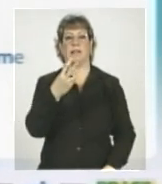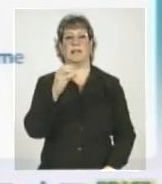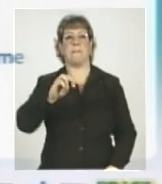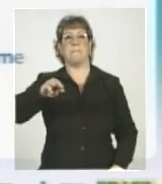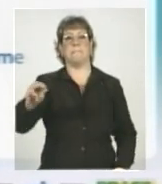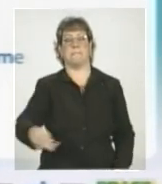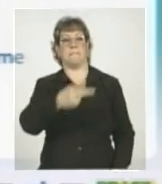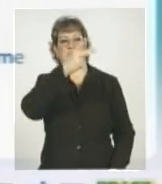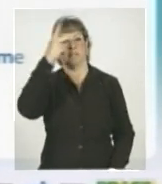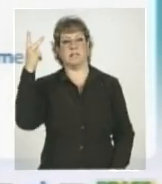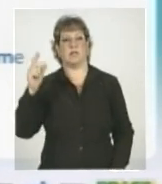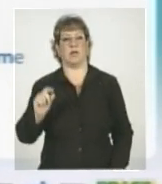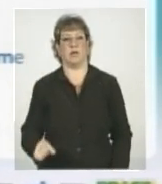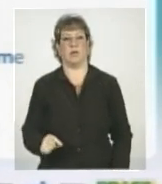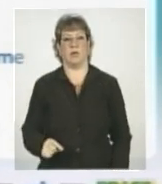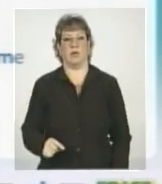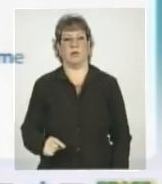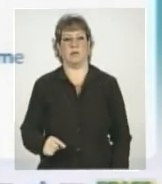de pessoas,